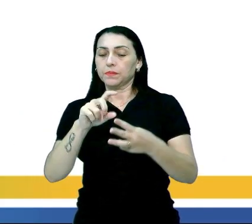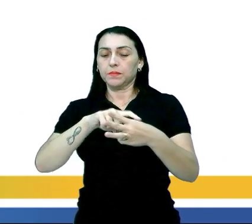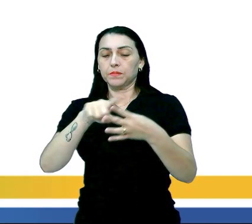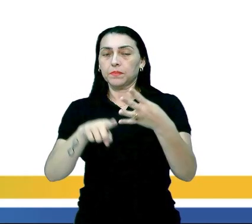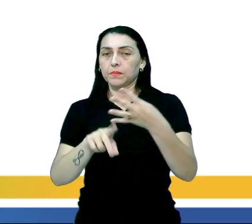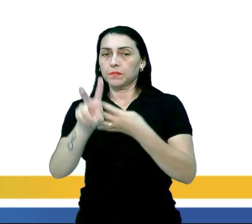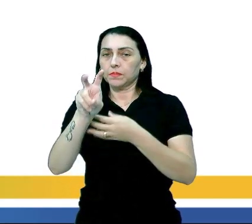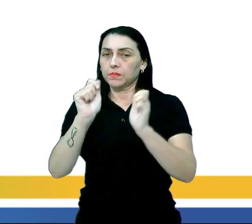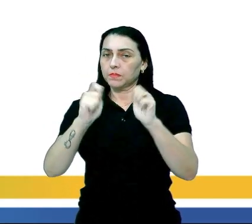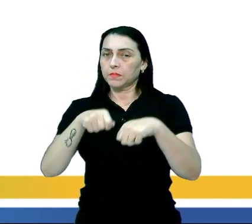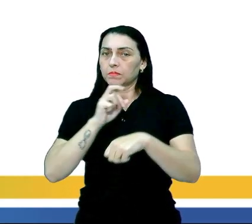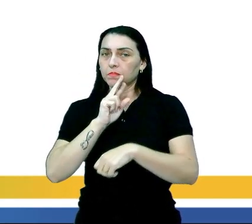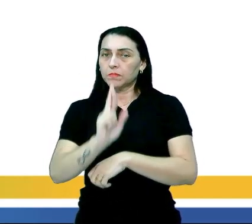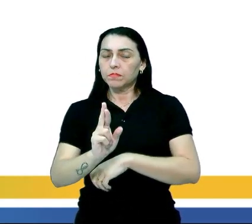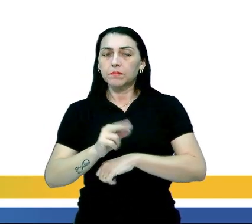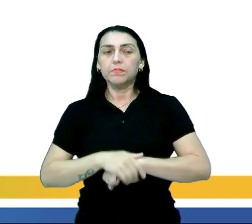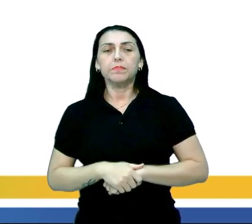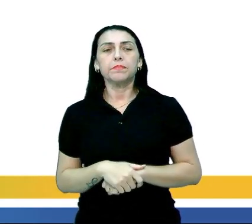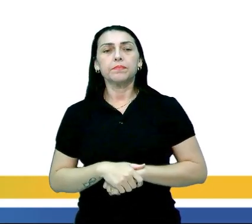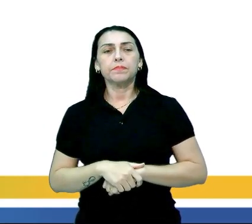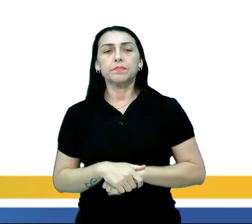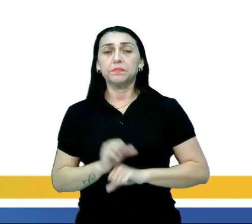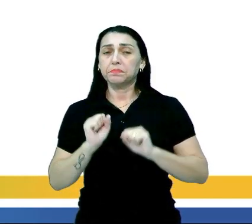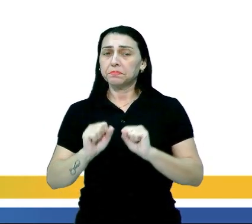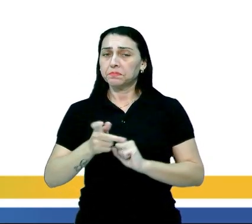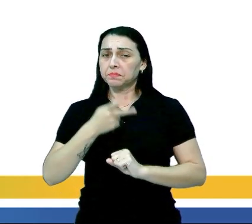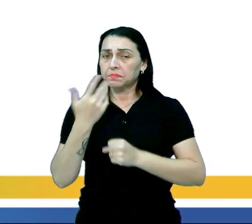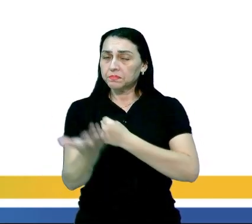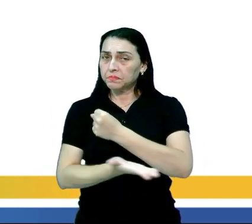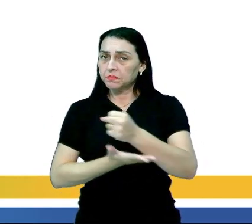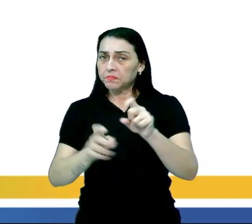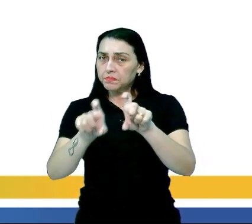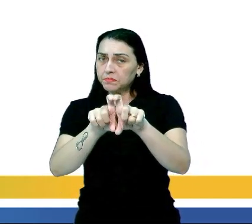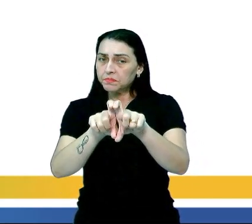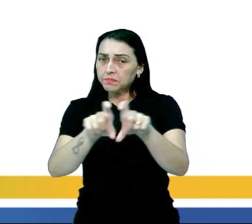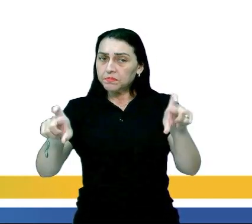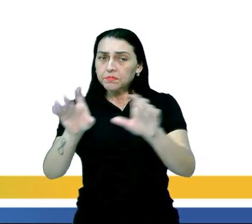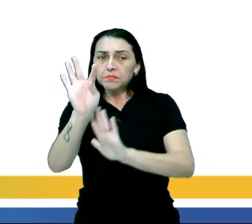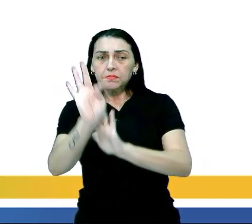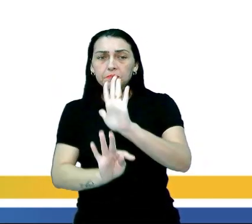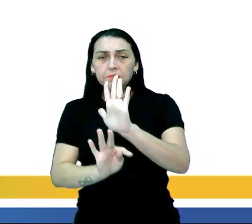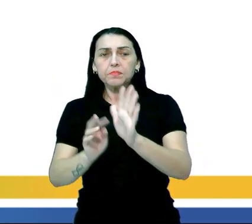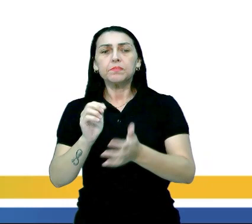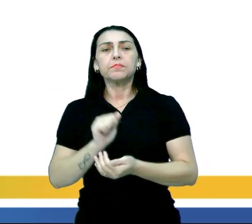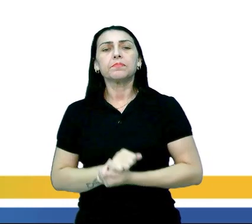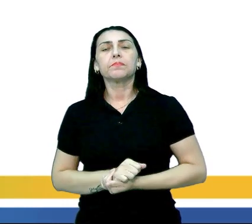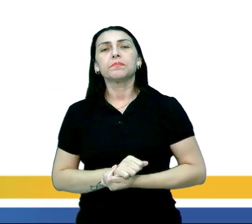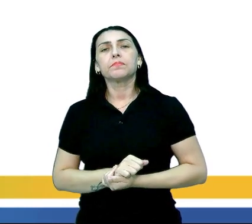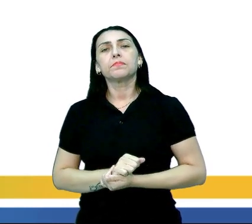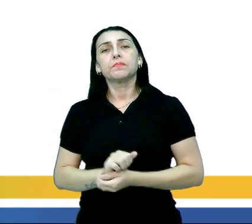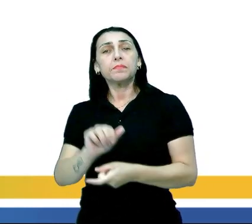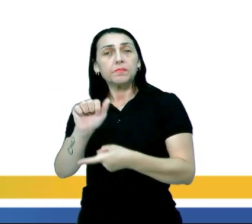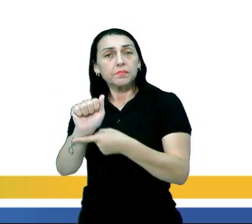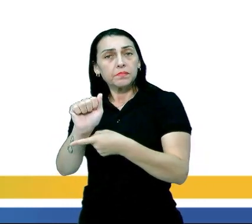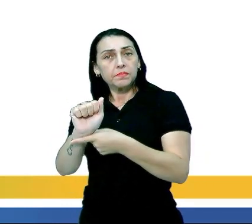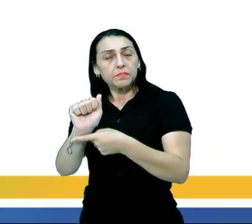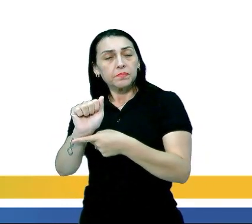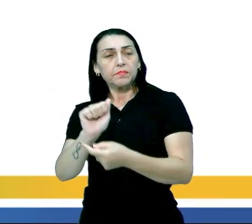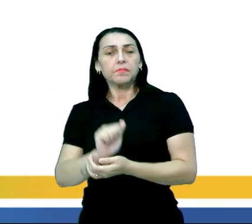5 possibilidades de resposta. Pode-se dizer, com base no fragmento,